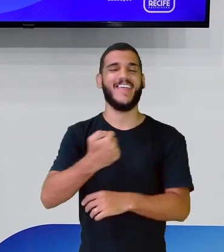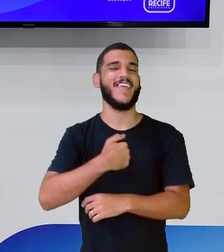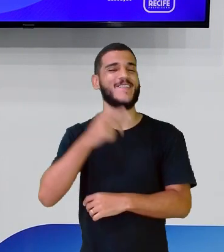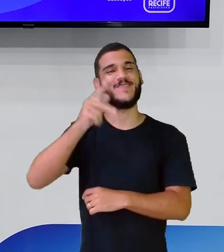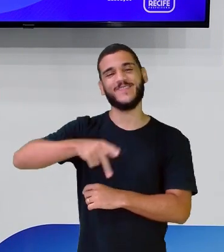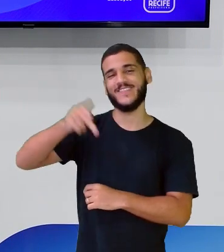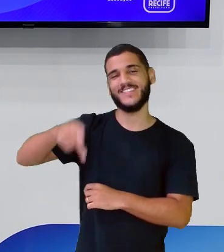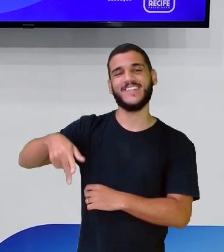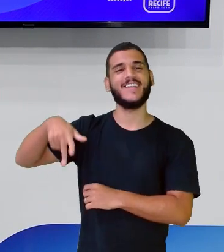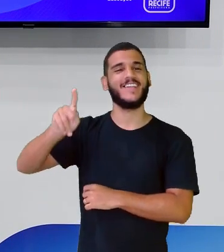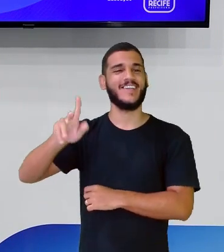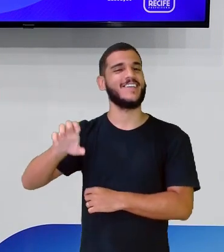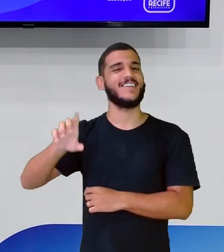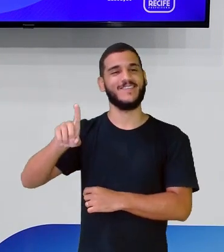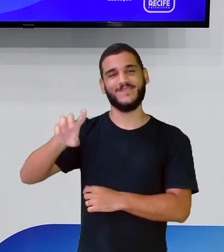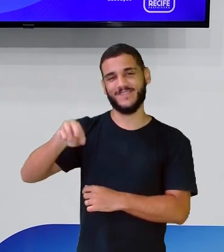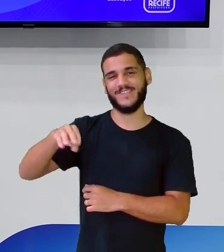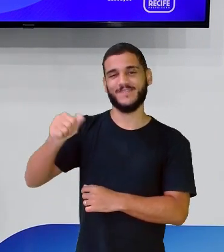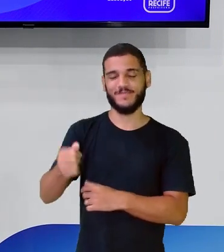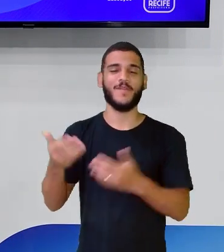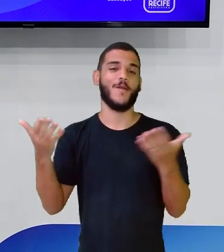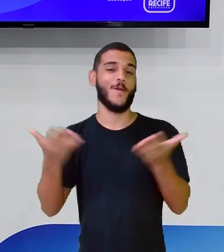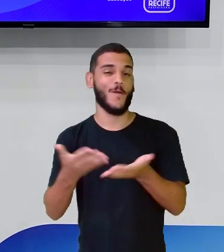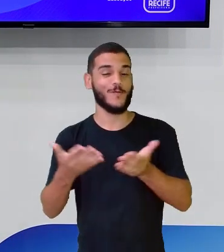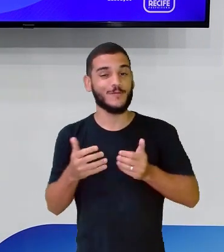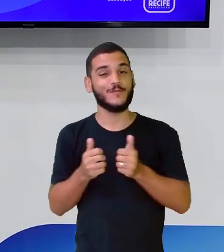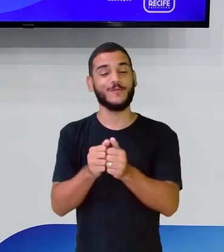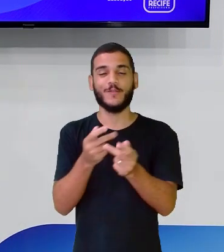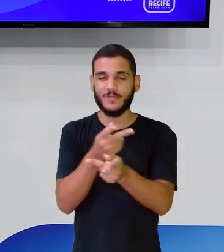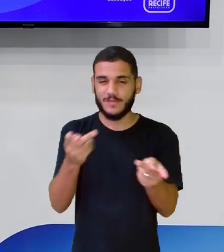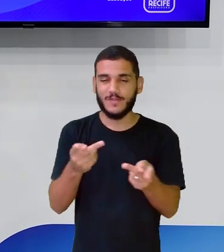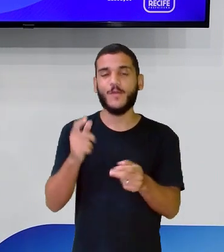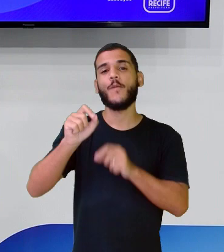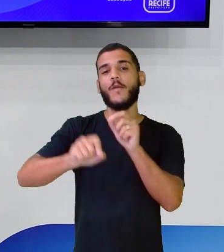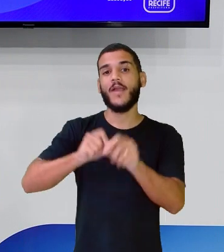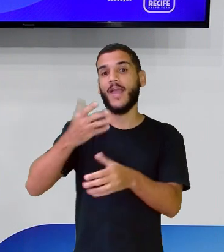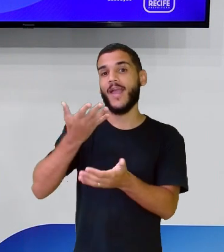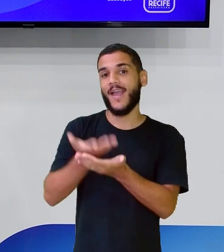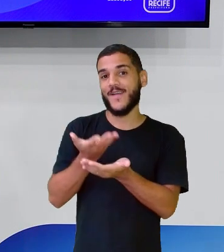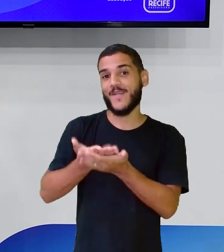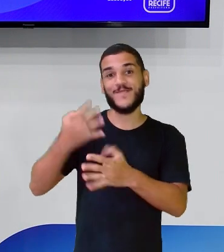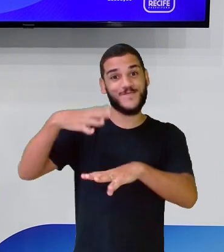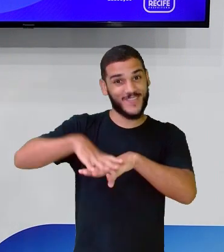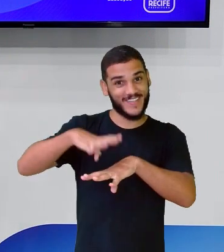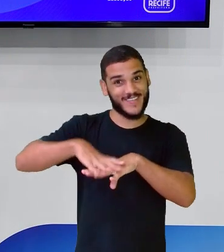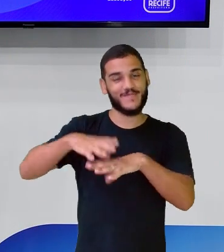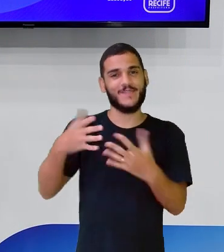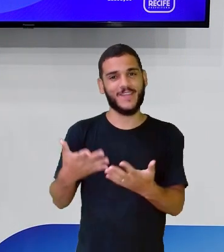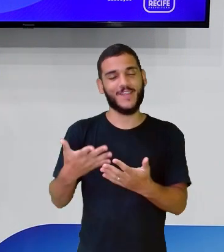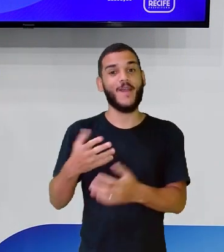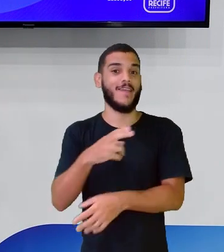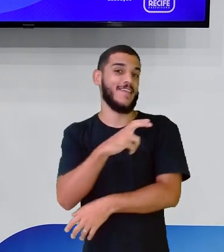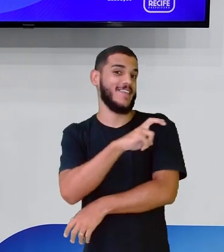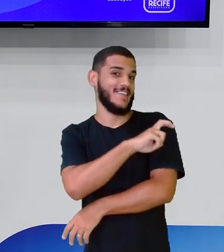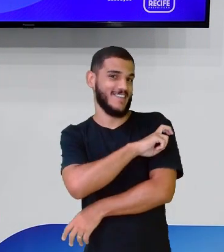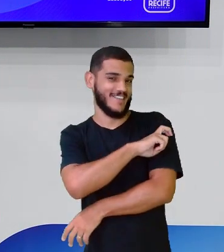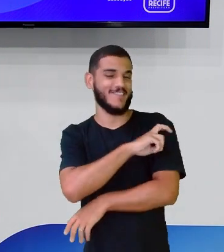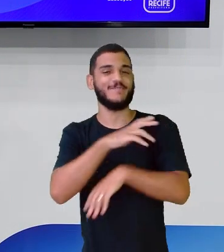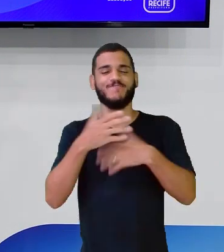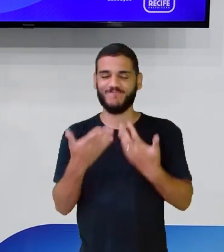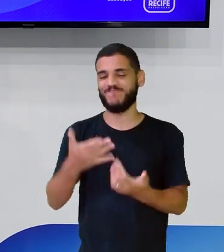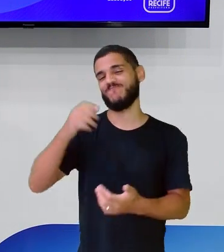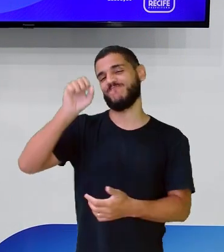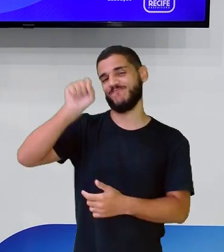eu sou a professora Kedma Santos e estou aqui para mais uma aula de matemática para os quintos anos,